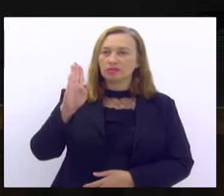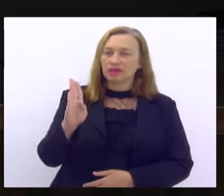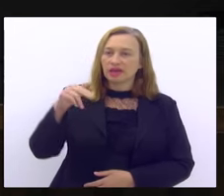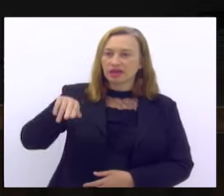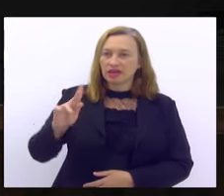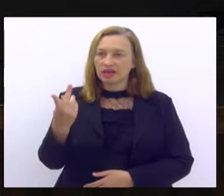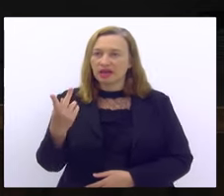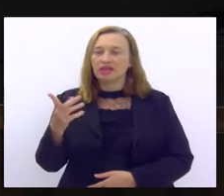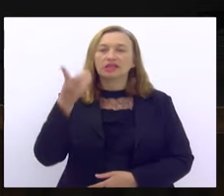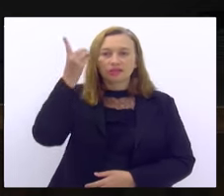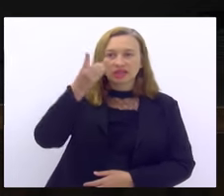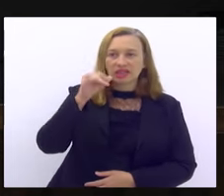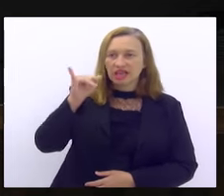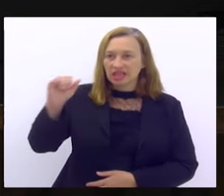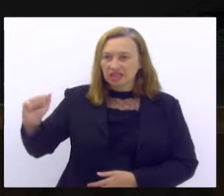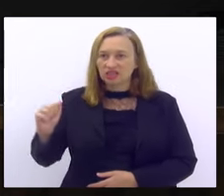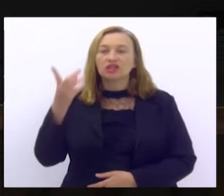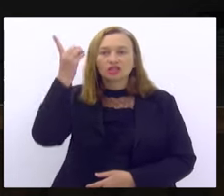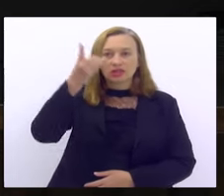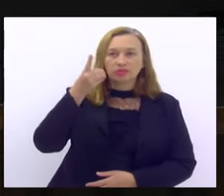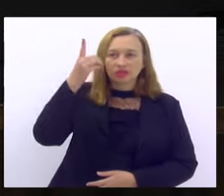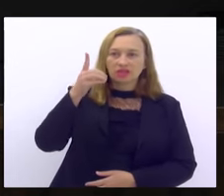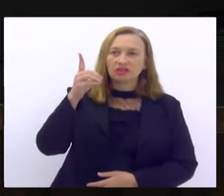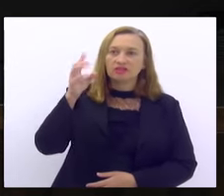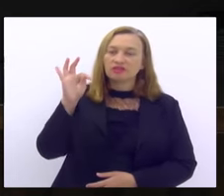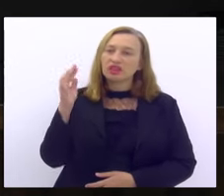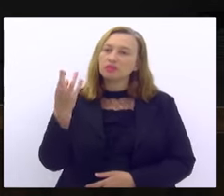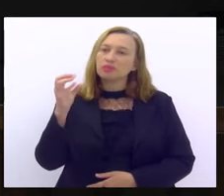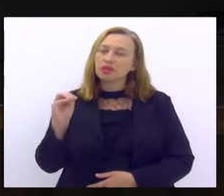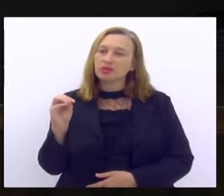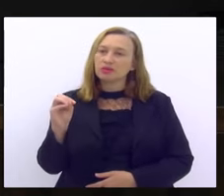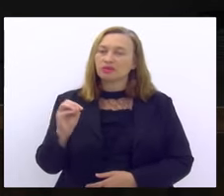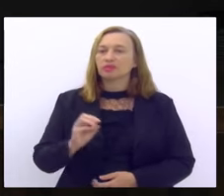Melau. Deputado Felipinho Raves.